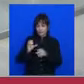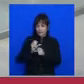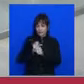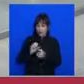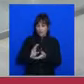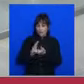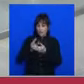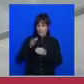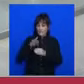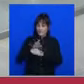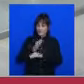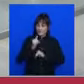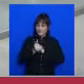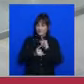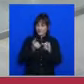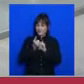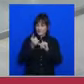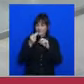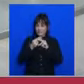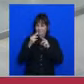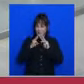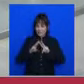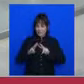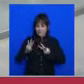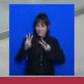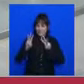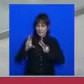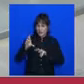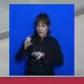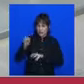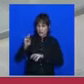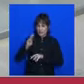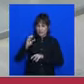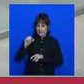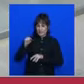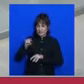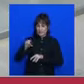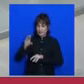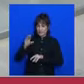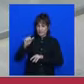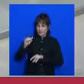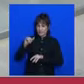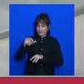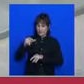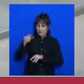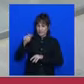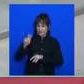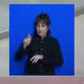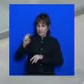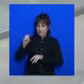acumulado acessando a página da Caixa, loterias.caixa.gov.br.